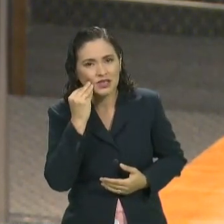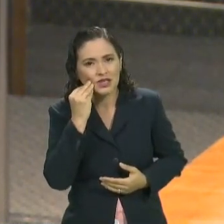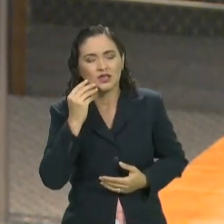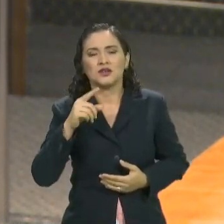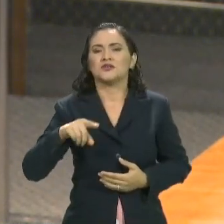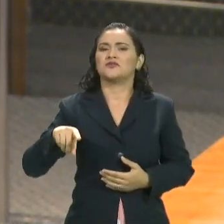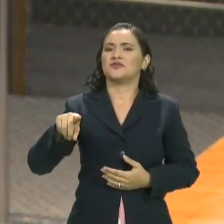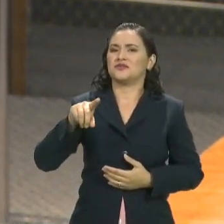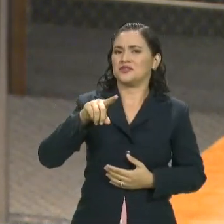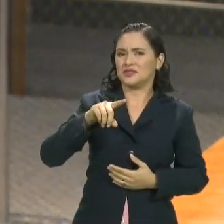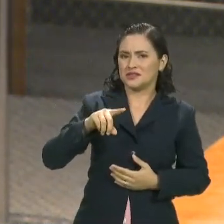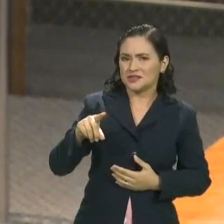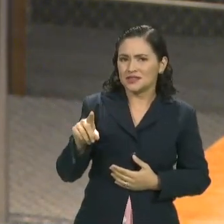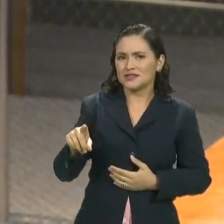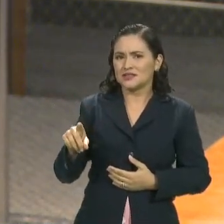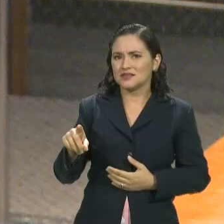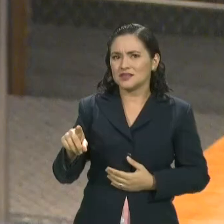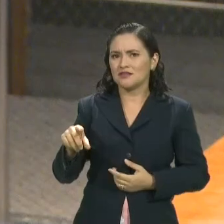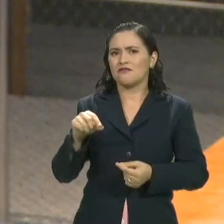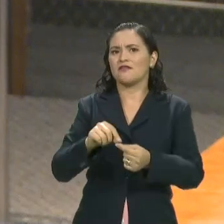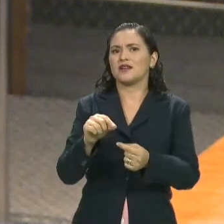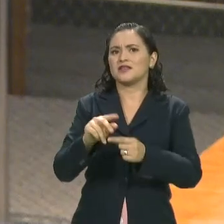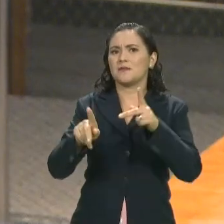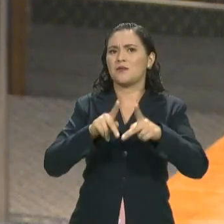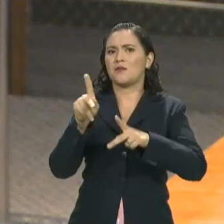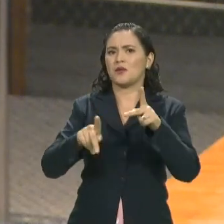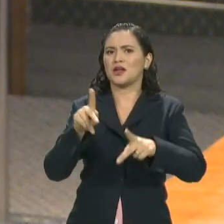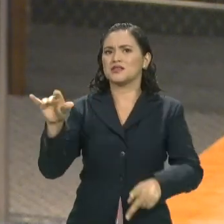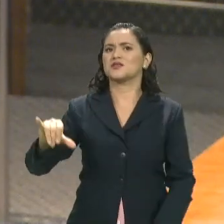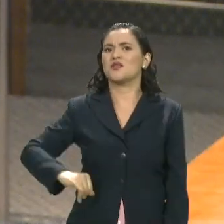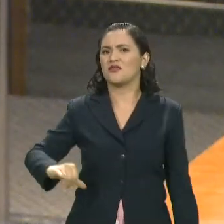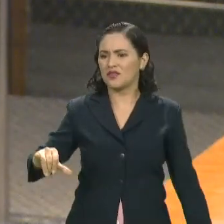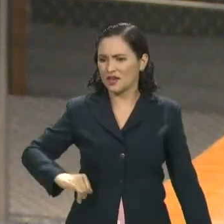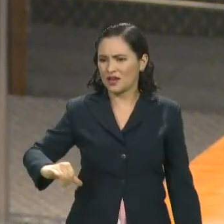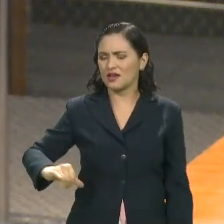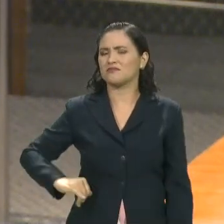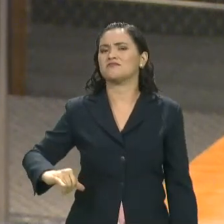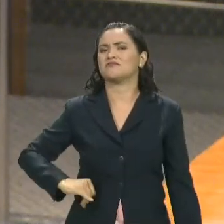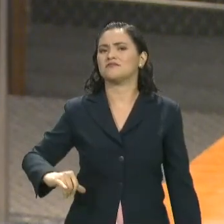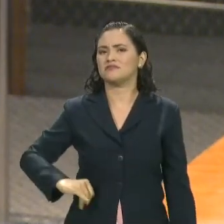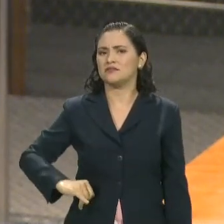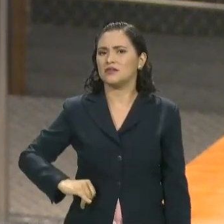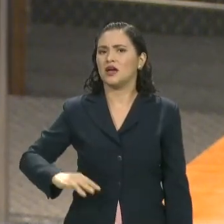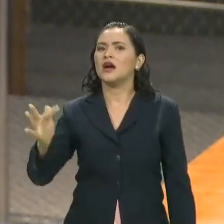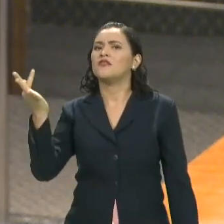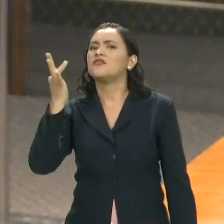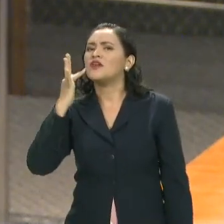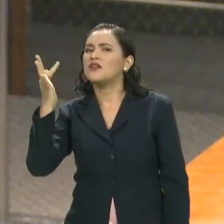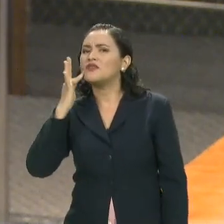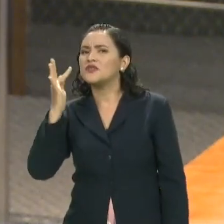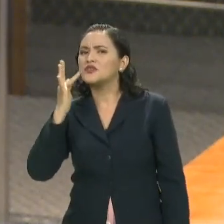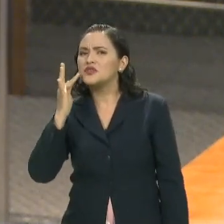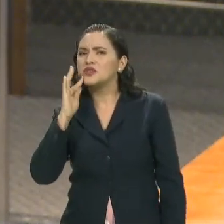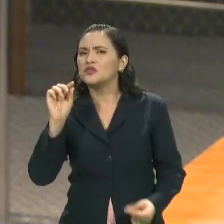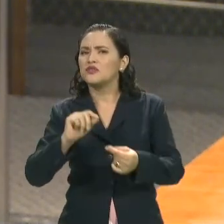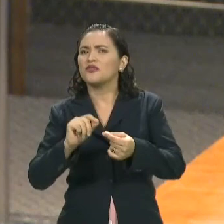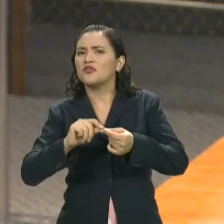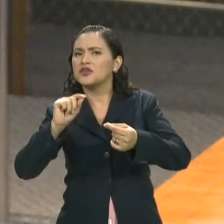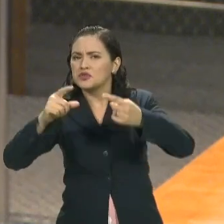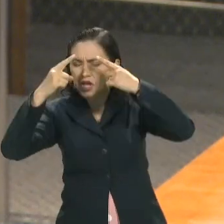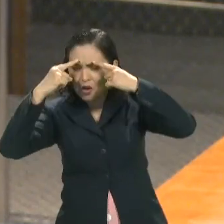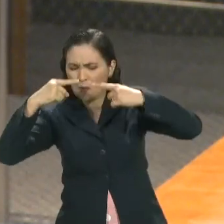povo sofrer? Quanto tempo humilhaste essa casa, Flávio Dino? E só agora tu vai provar o veneno do que tu não fizeste de amor por